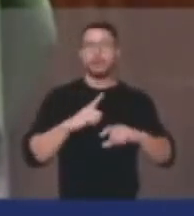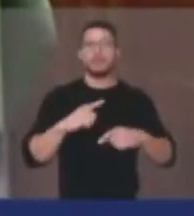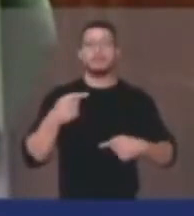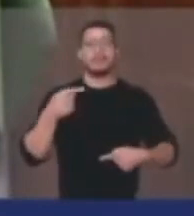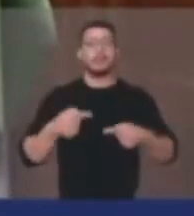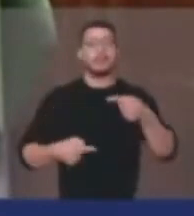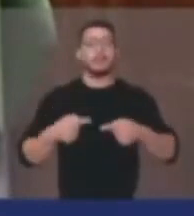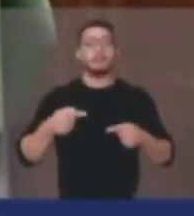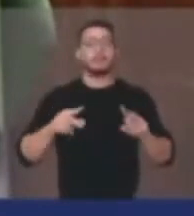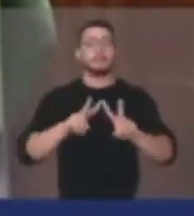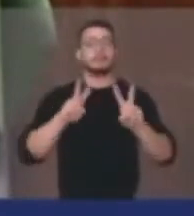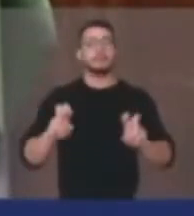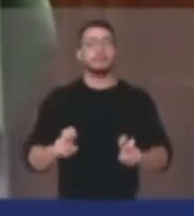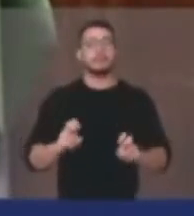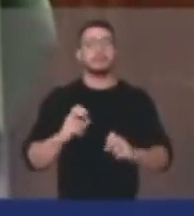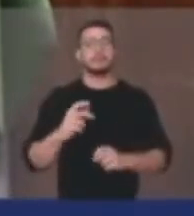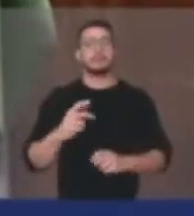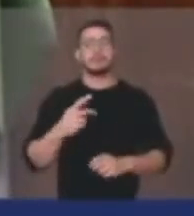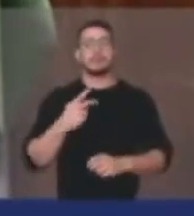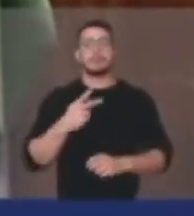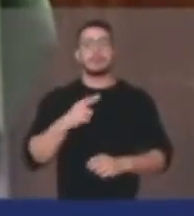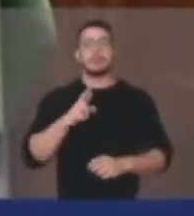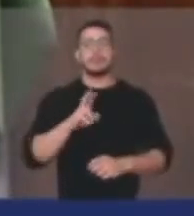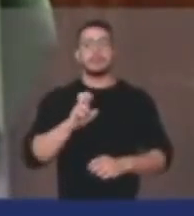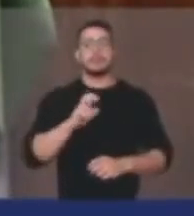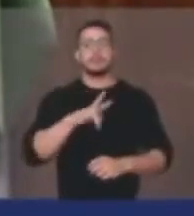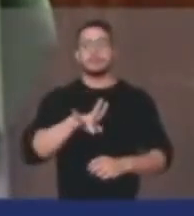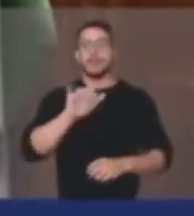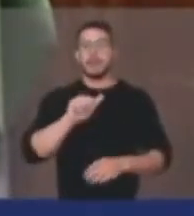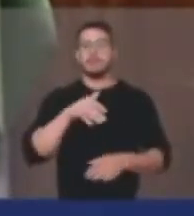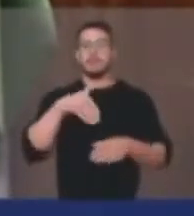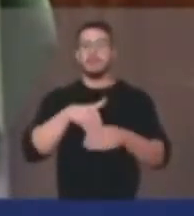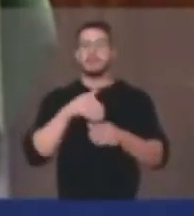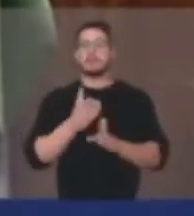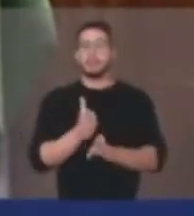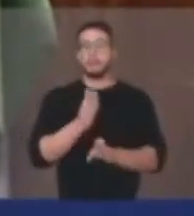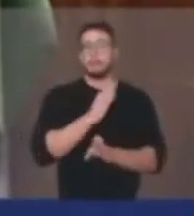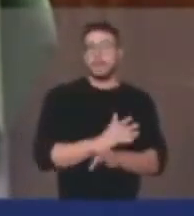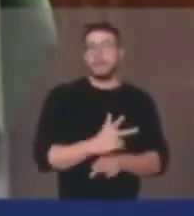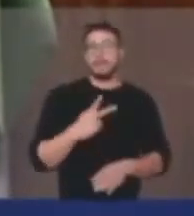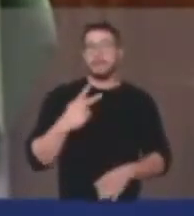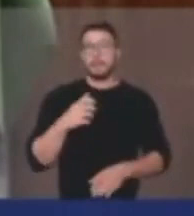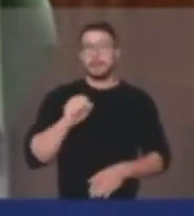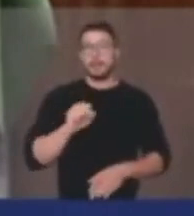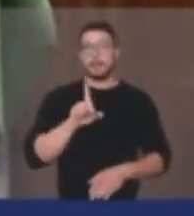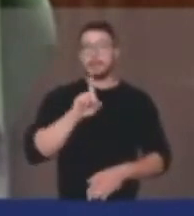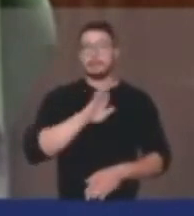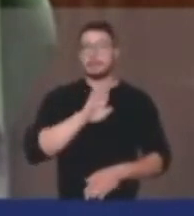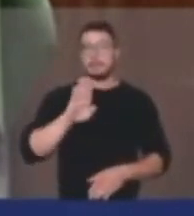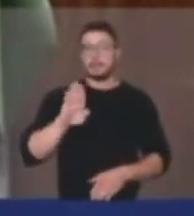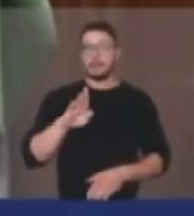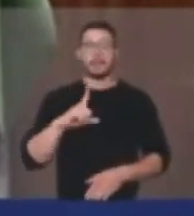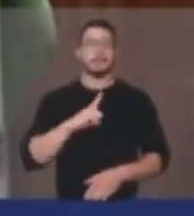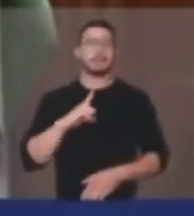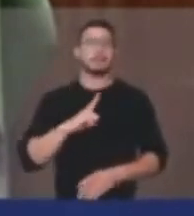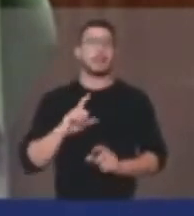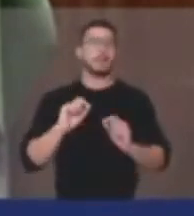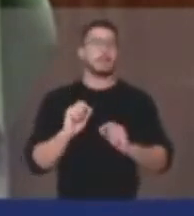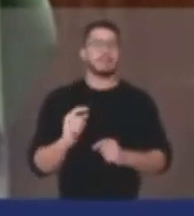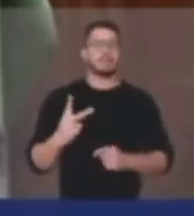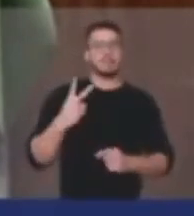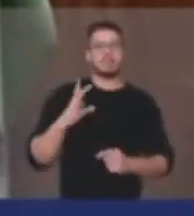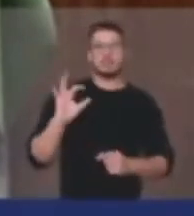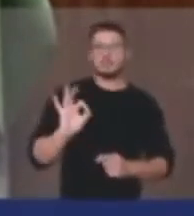PSDB. As prévias de um partido que vai indicar um pré-candidato com 2%, com 3%